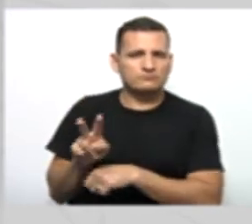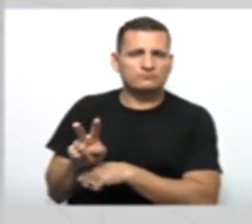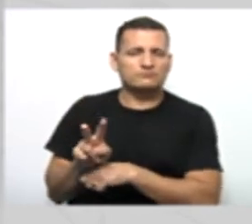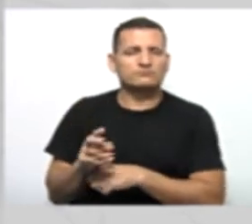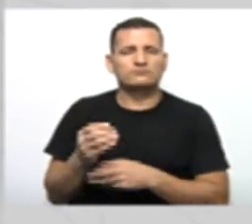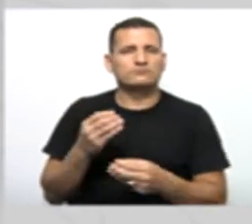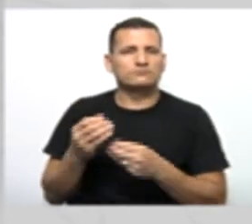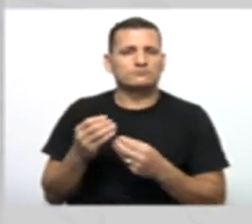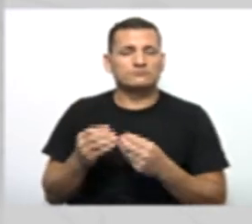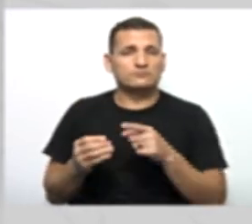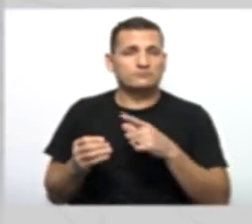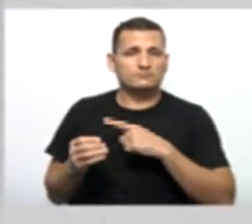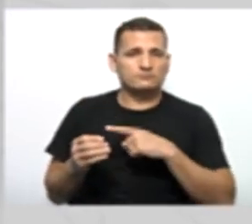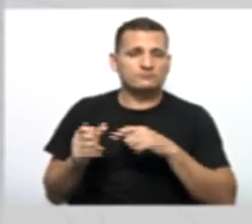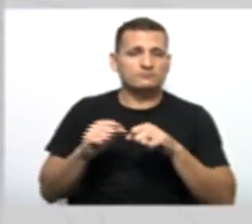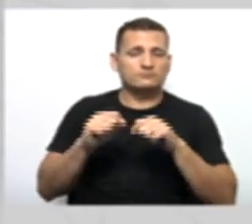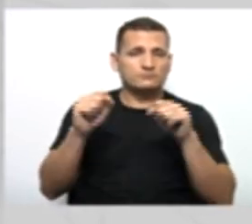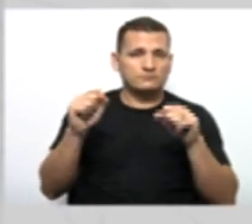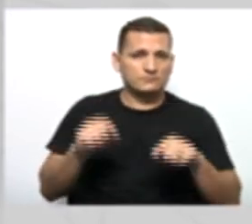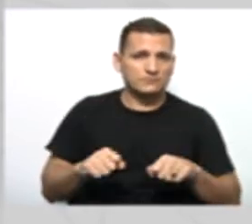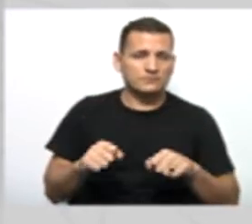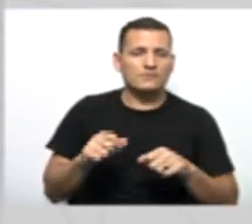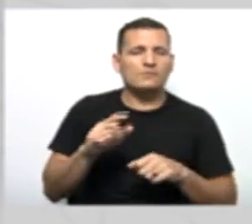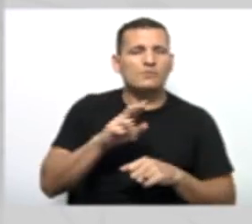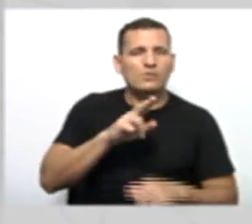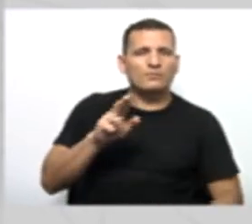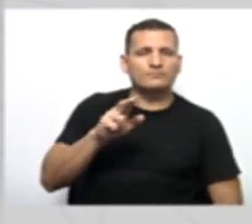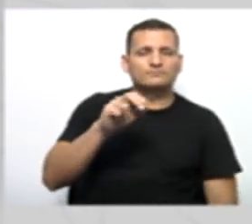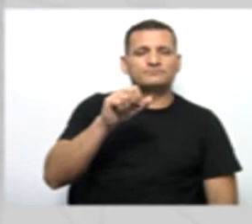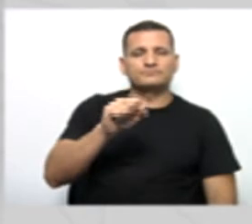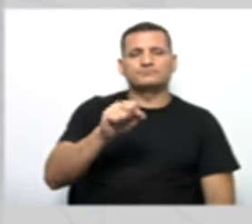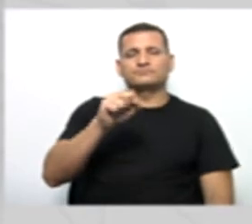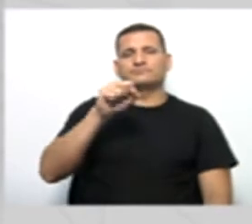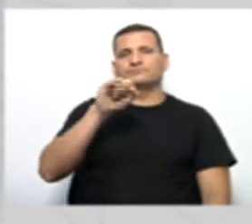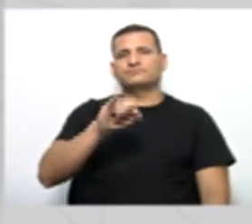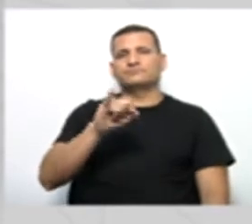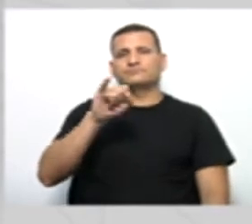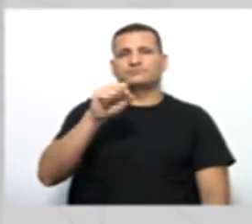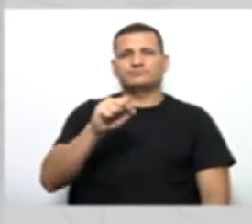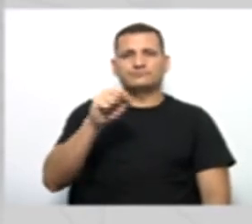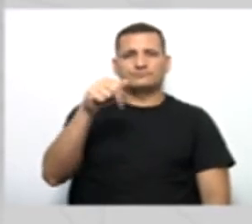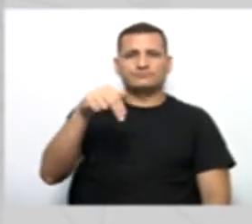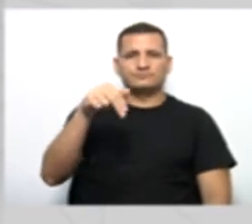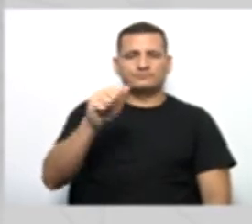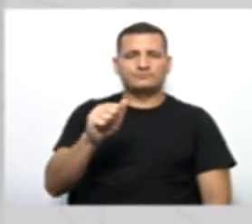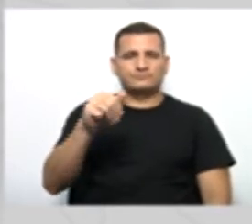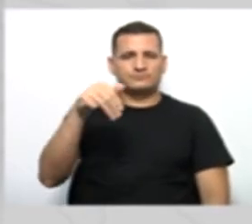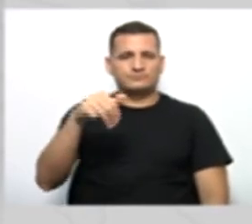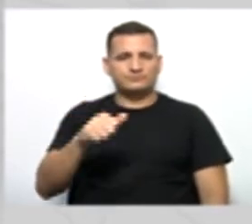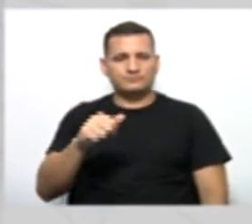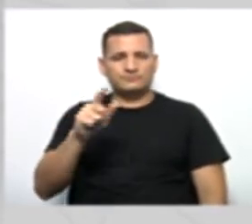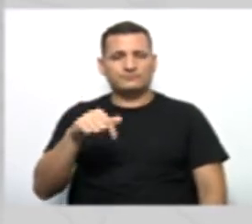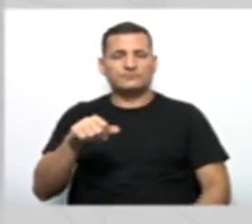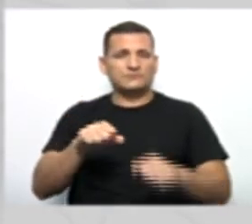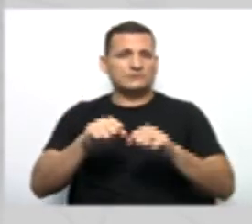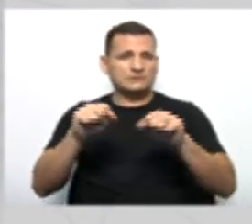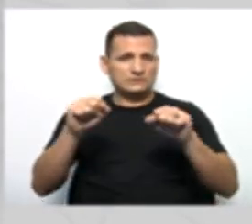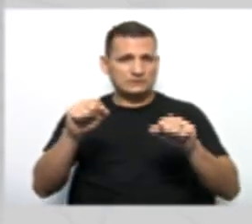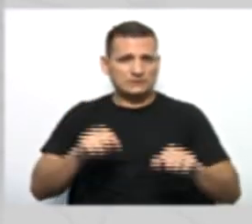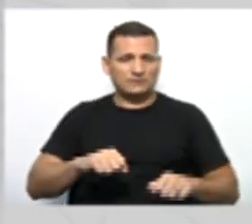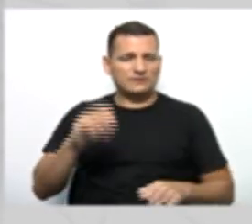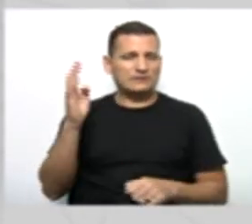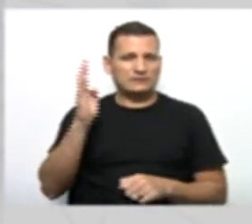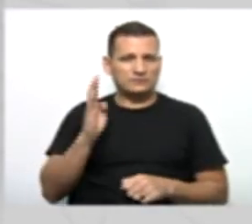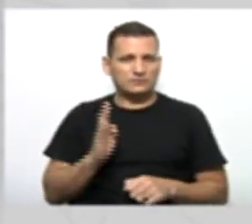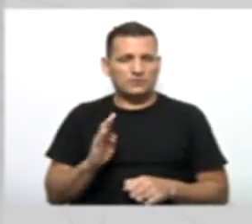sistema. E esse sistema pode ser conhecido como SISNAMA. É o Sistema Nacional do Meio Ambiente.